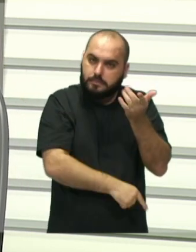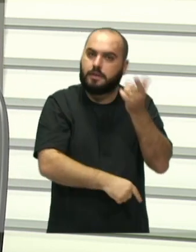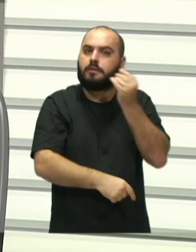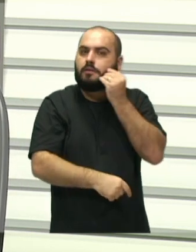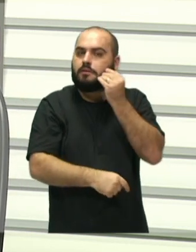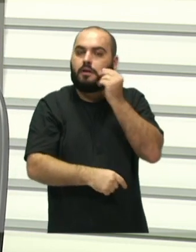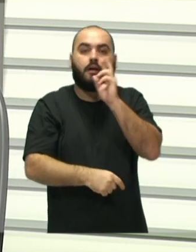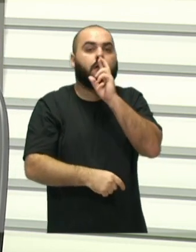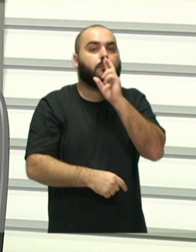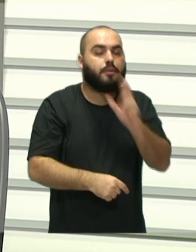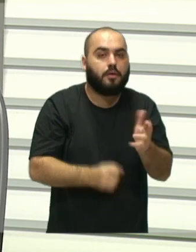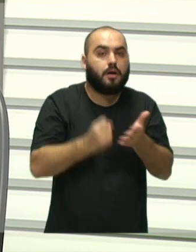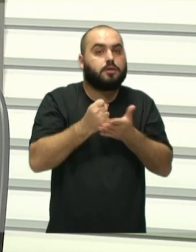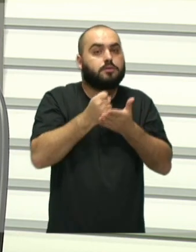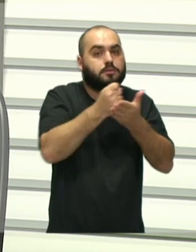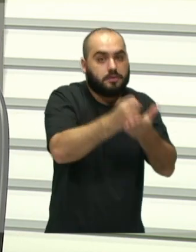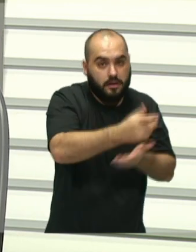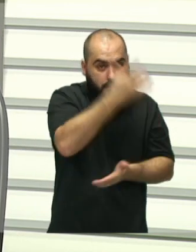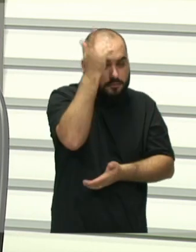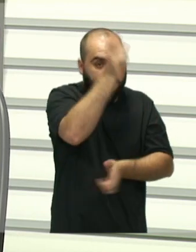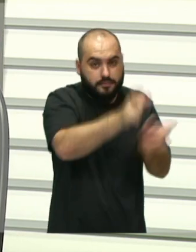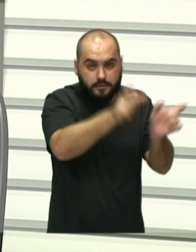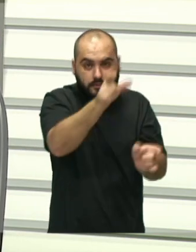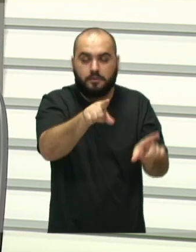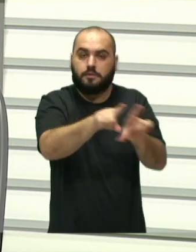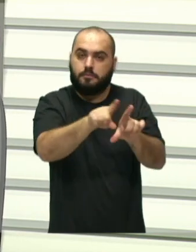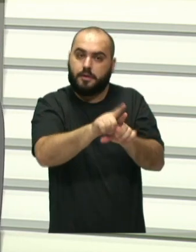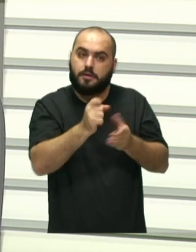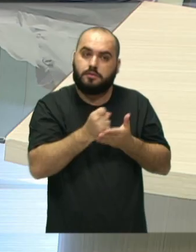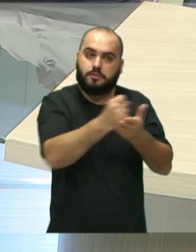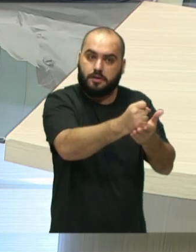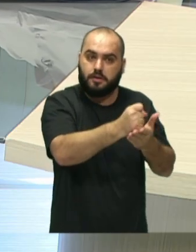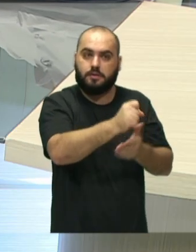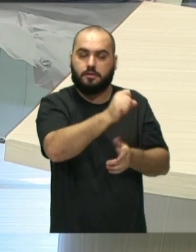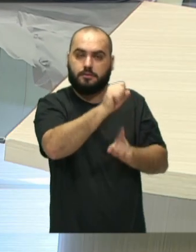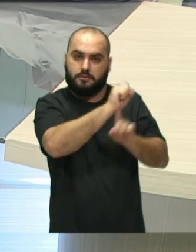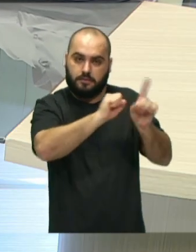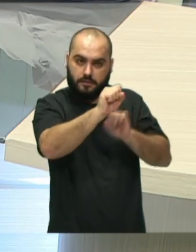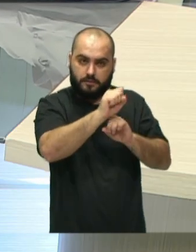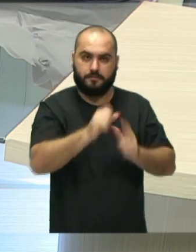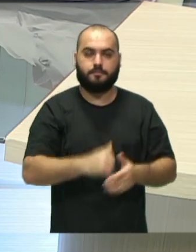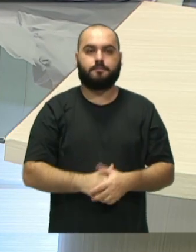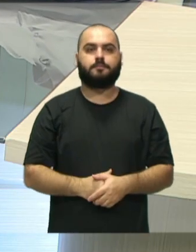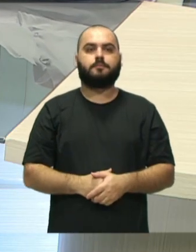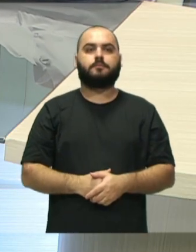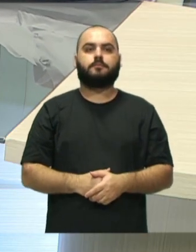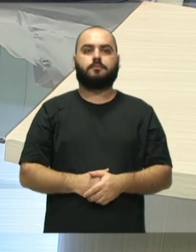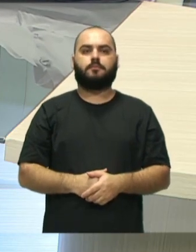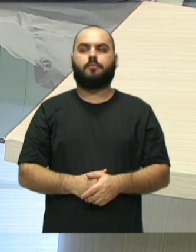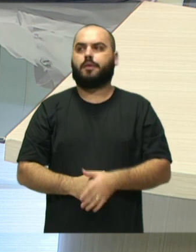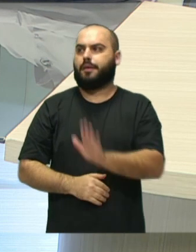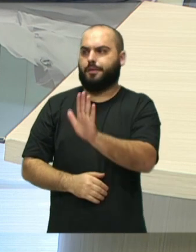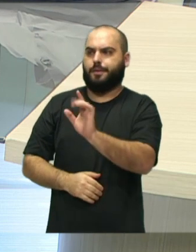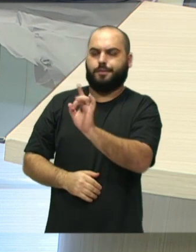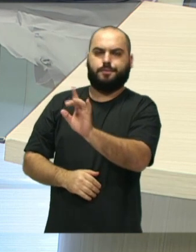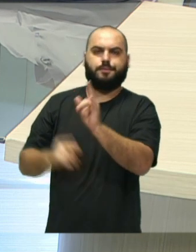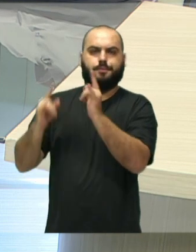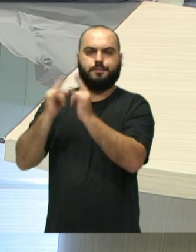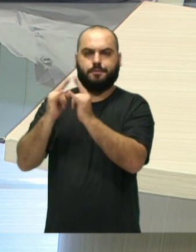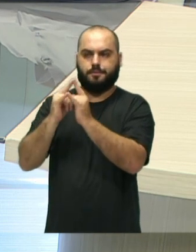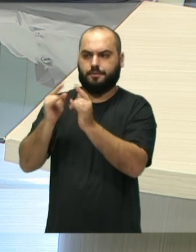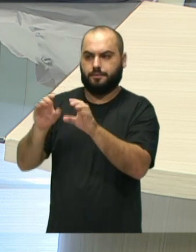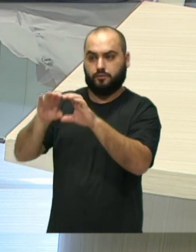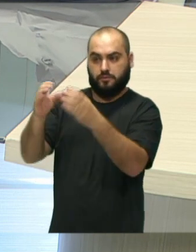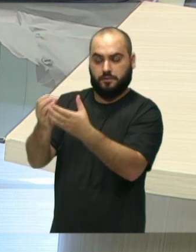para ajudar as pessoas e ao mesmo tempo ajudar toda a nossa sociedade não só essas entidades como as comunidades